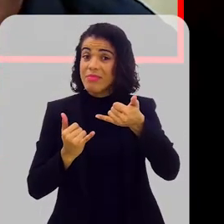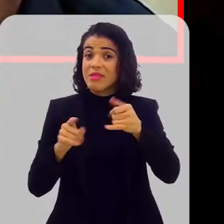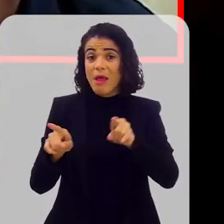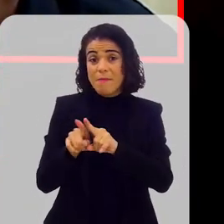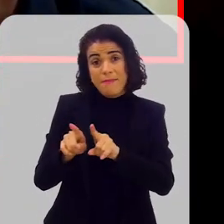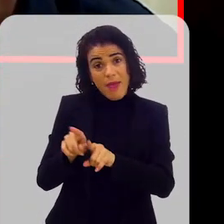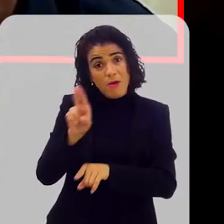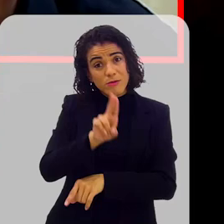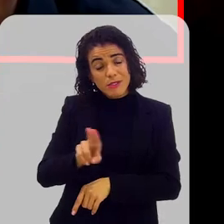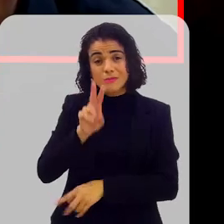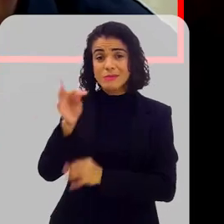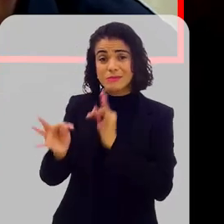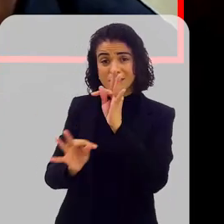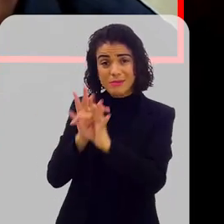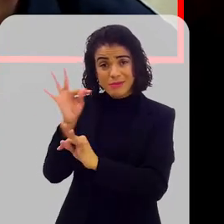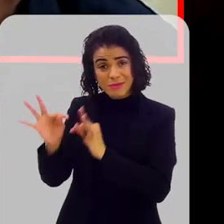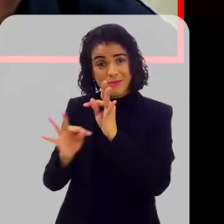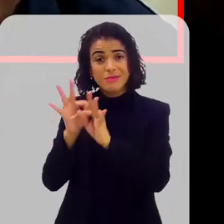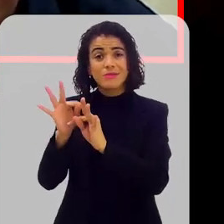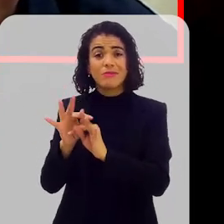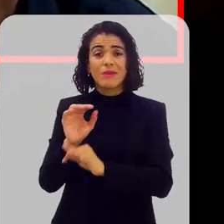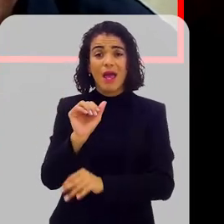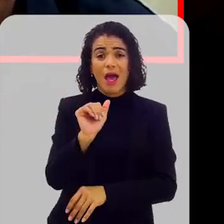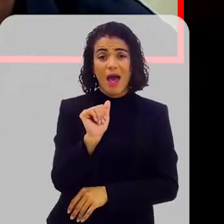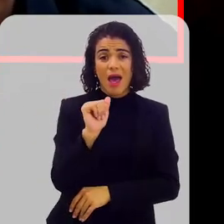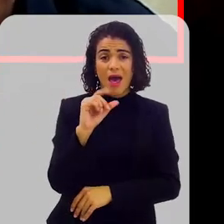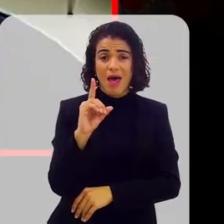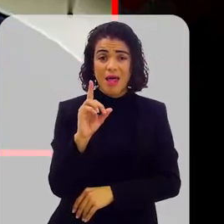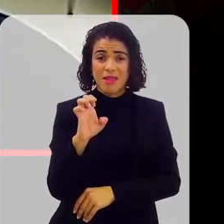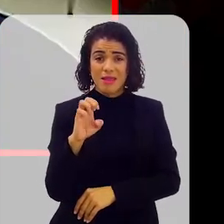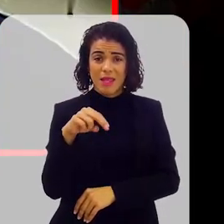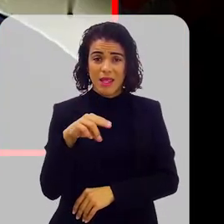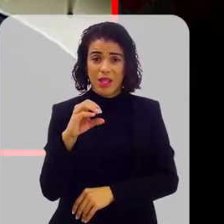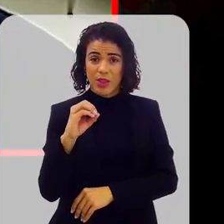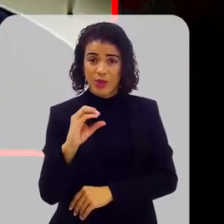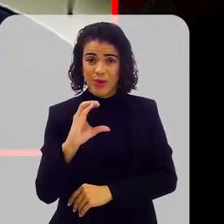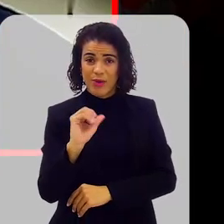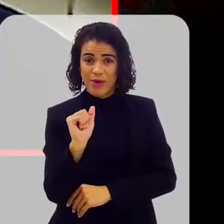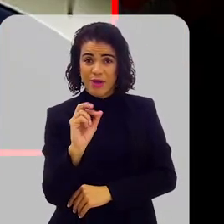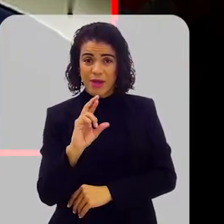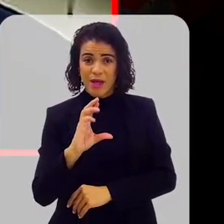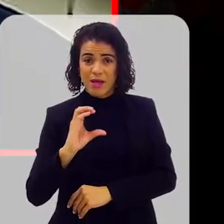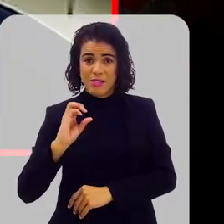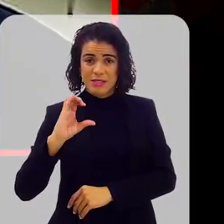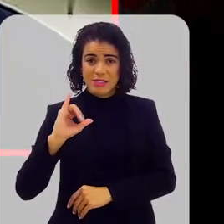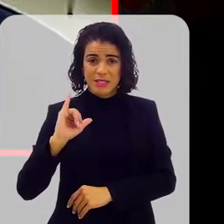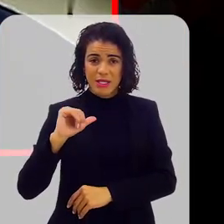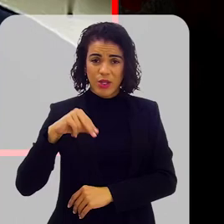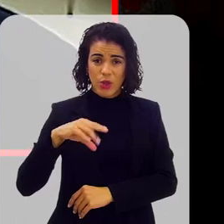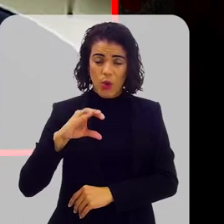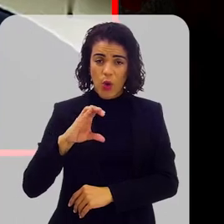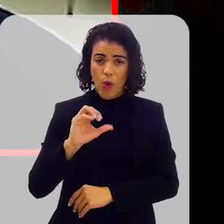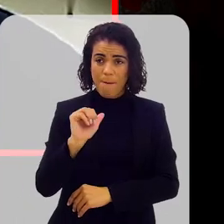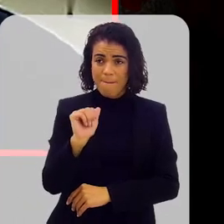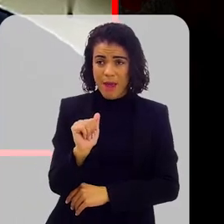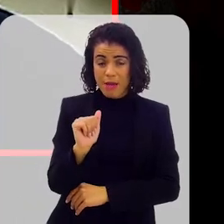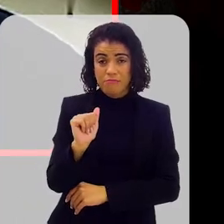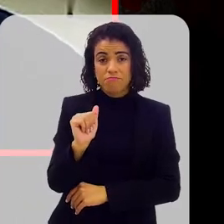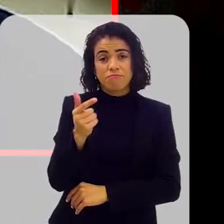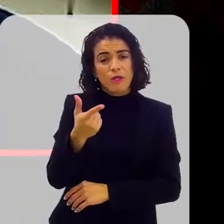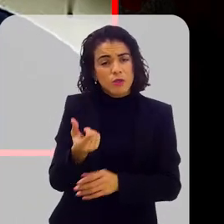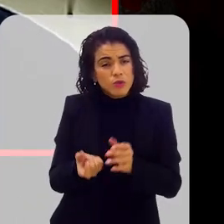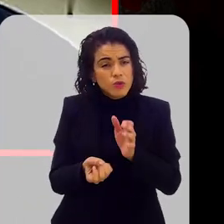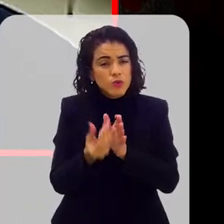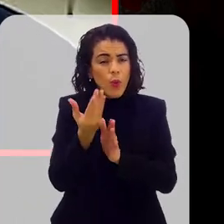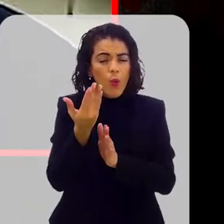pode servir até para tratamento de alguns adenocarcinomas iniciais. Aquele pólipo que começou a degenerar para um câncer